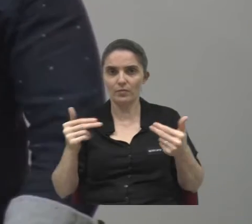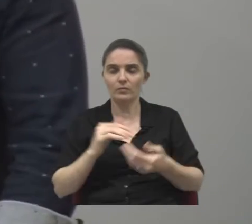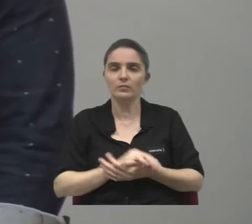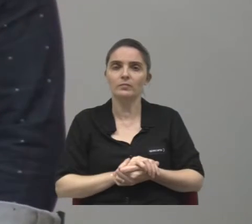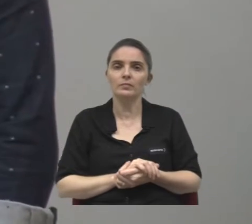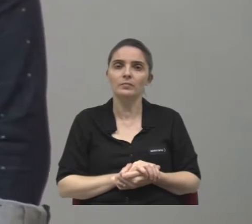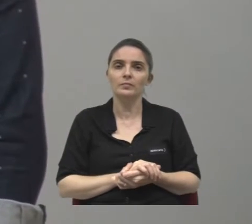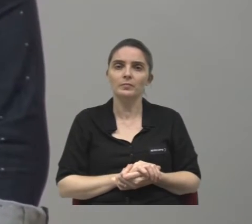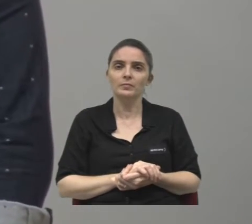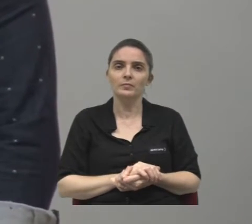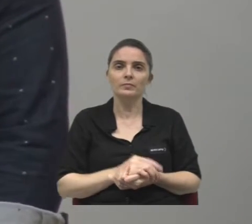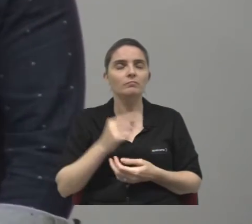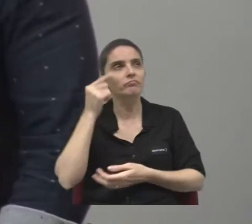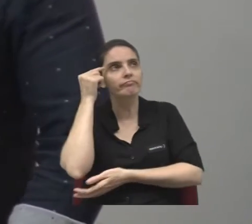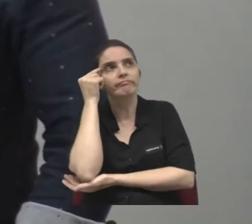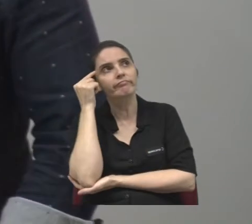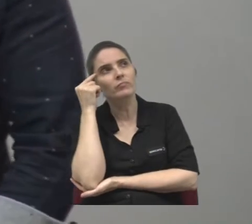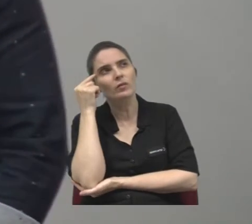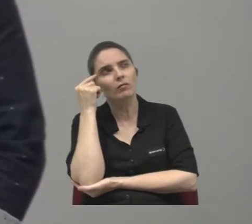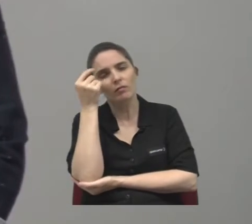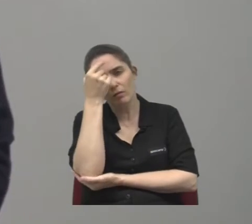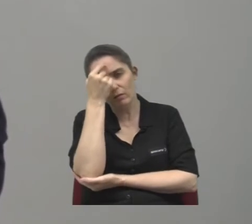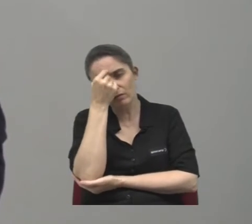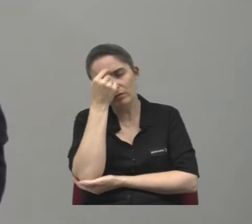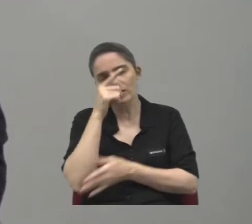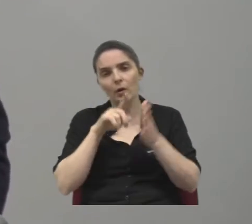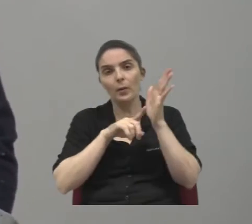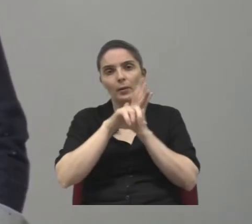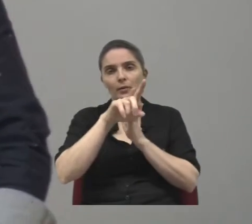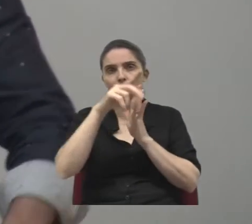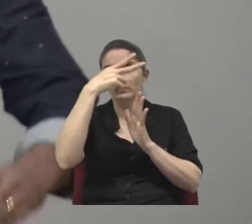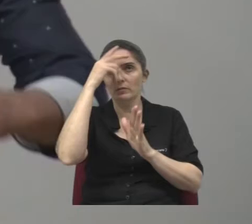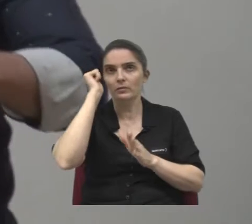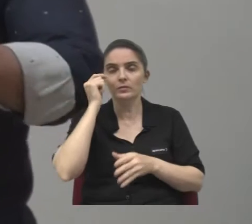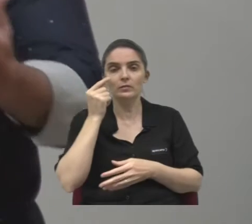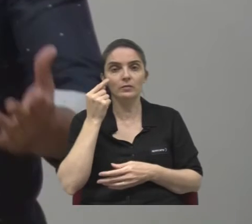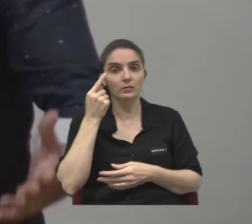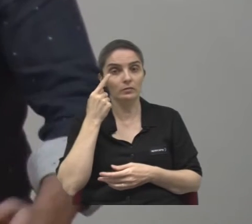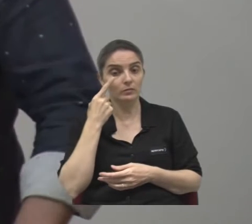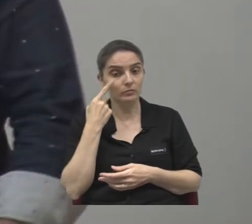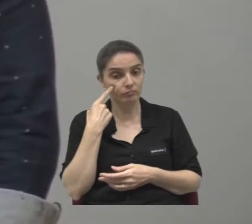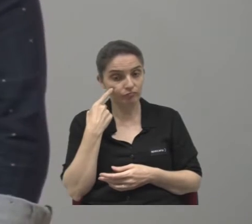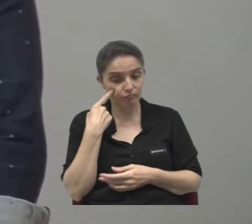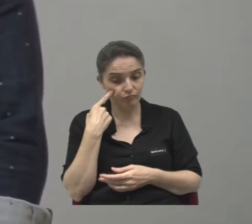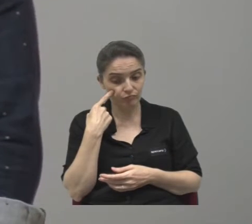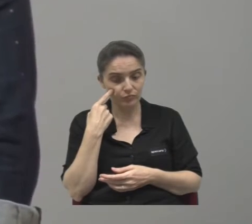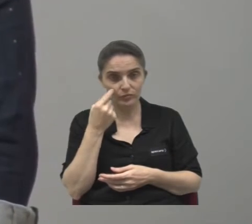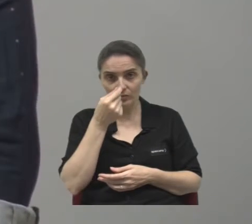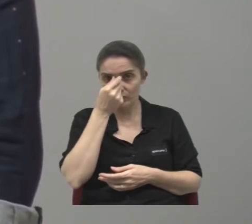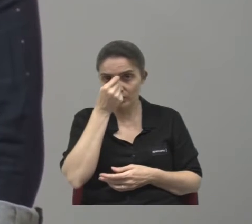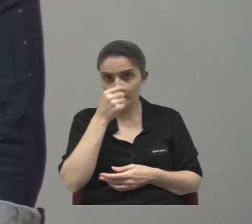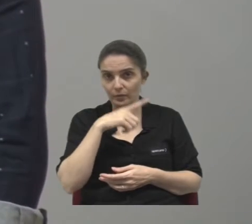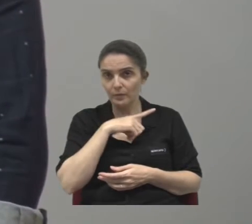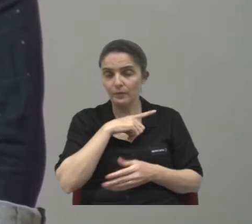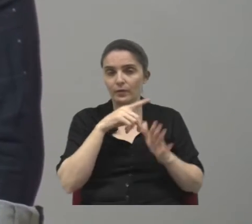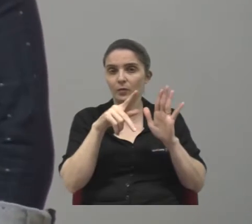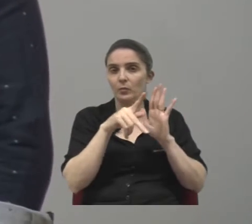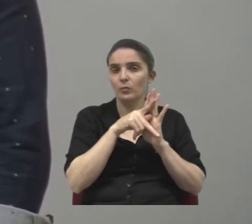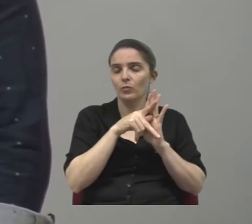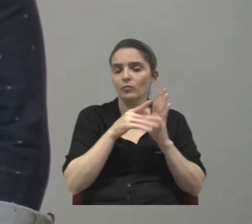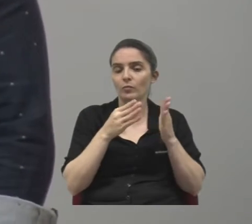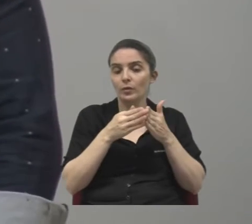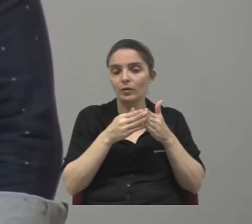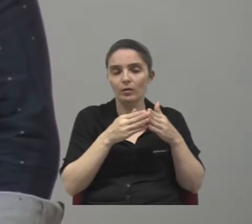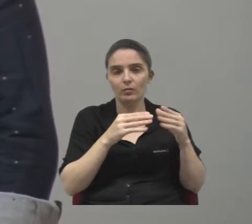nisso que eu fiz o requerimento, e eu vejo que o senhor aqui vê, né, se tem um projeto de expansão, até porque a gente